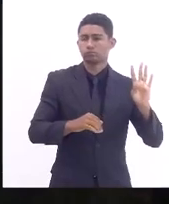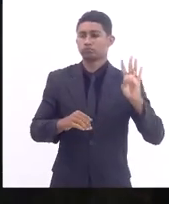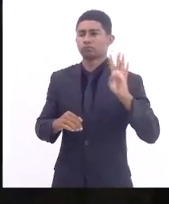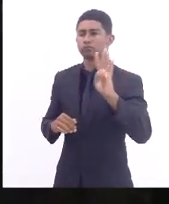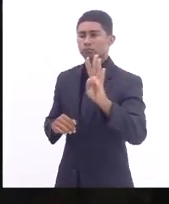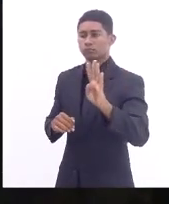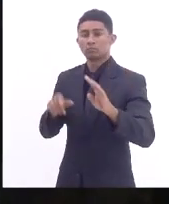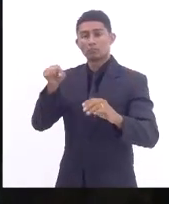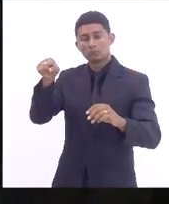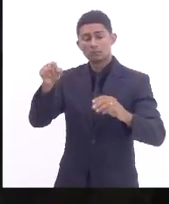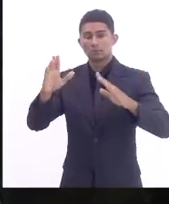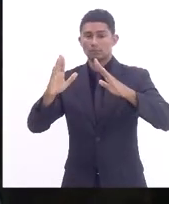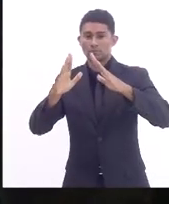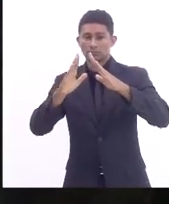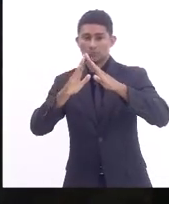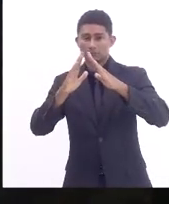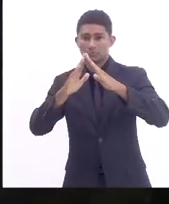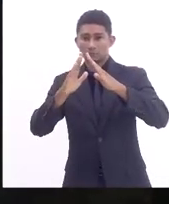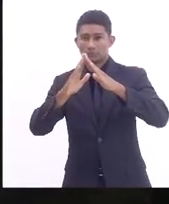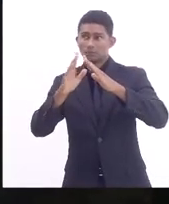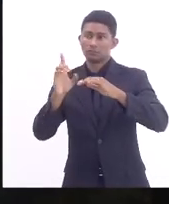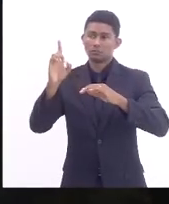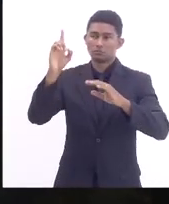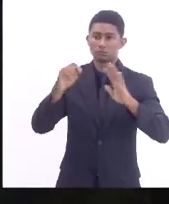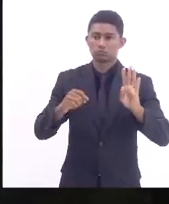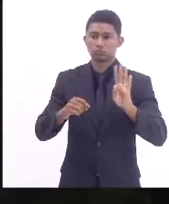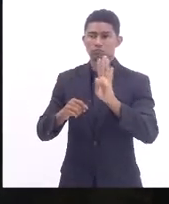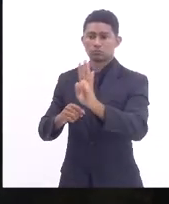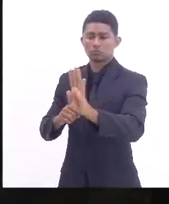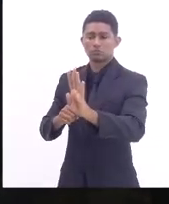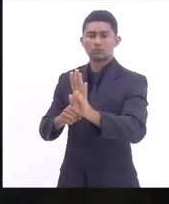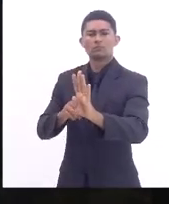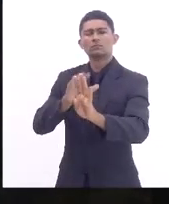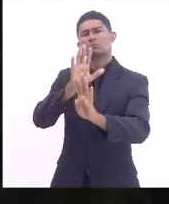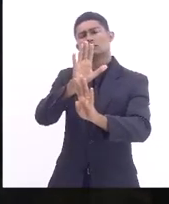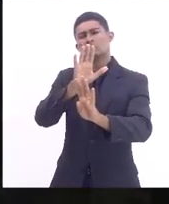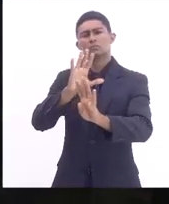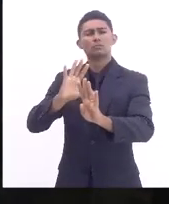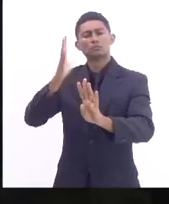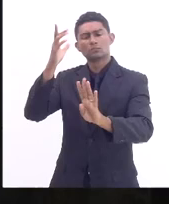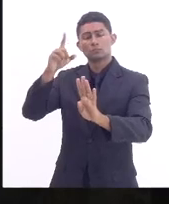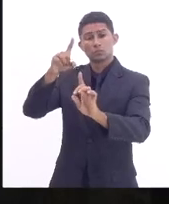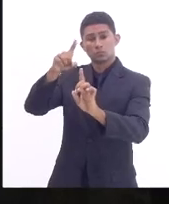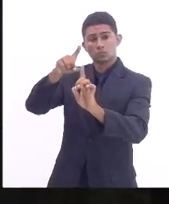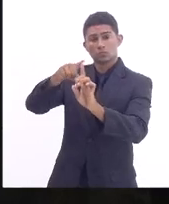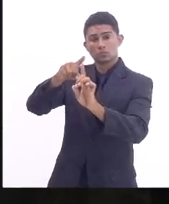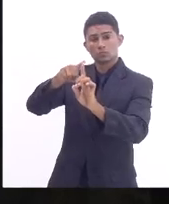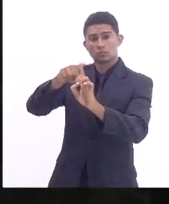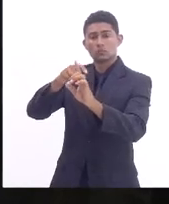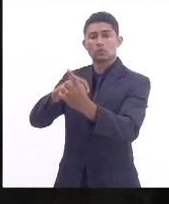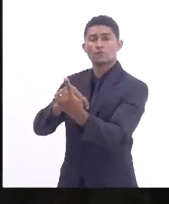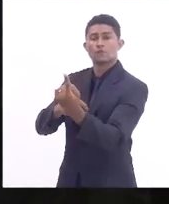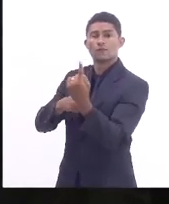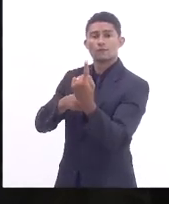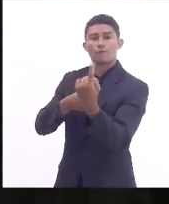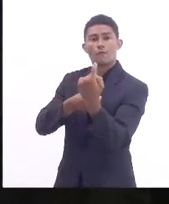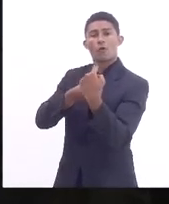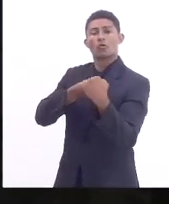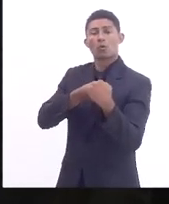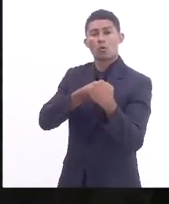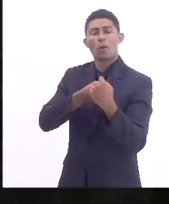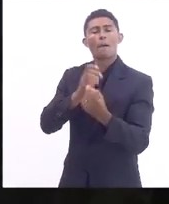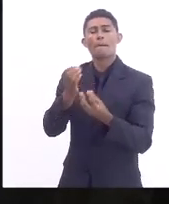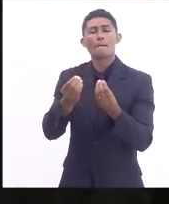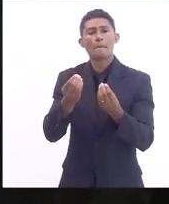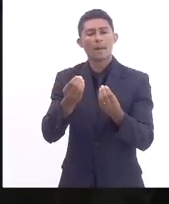Norma da época você tinha que aprovar para o valor no tempo de acabar no meio do caminho um voltou correndo para agradecer Eu